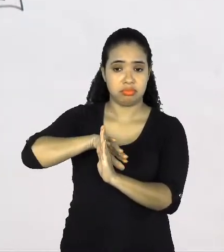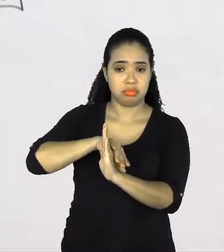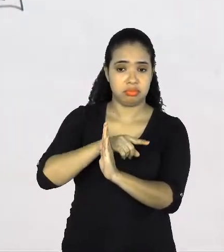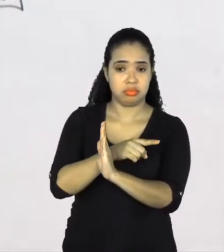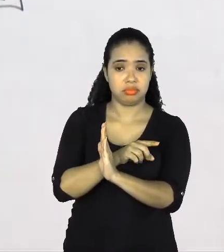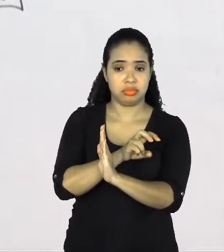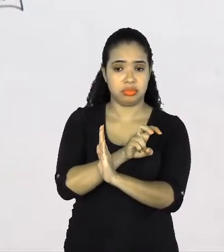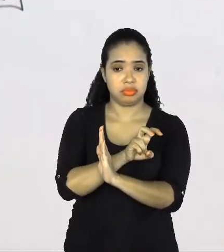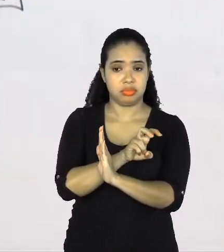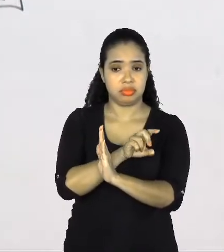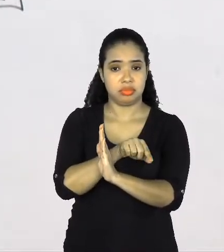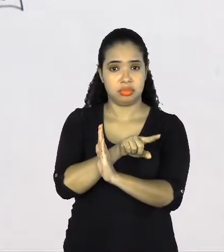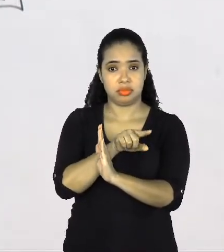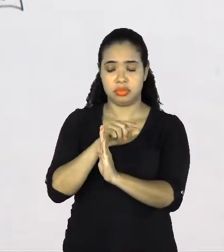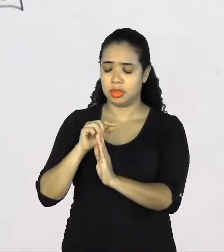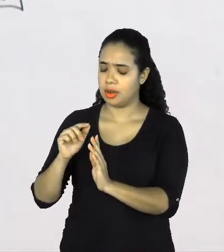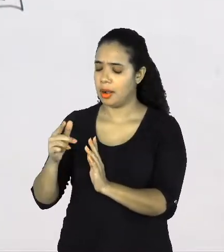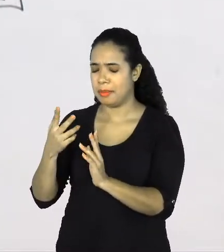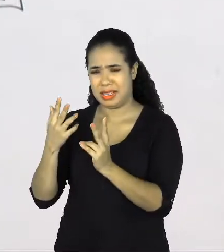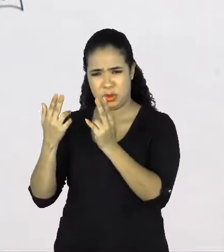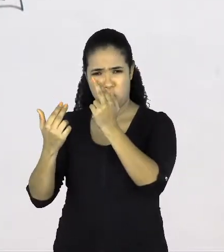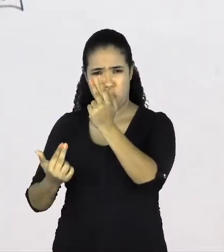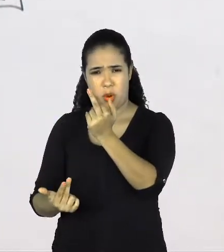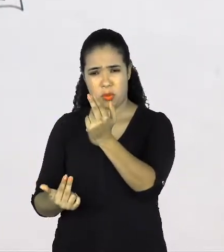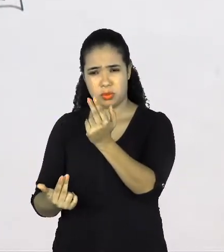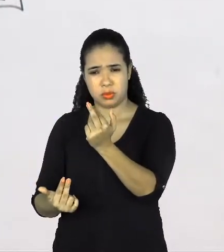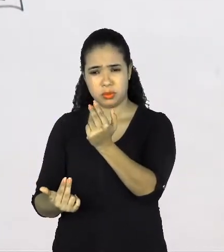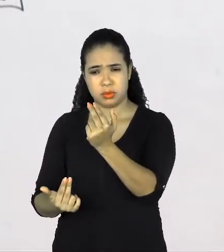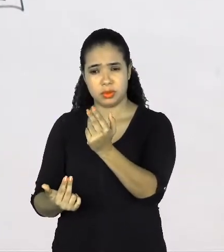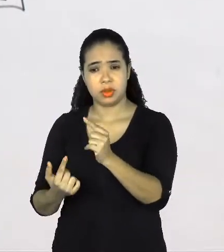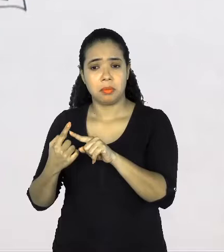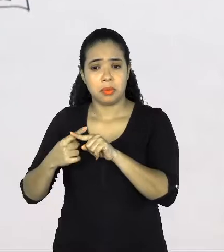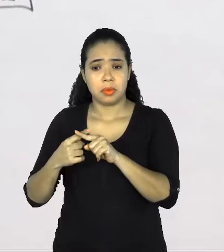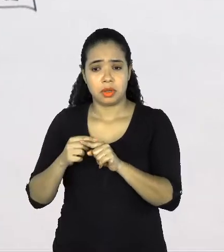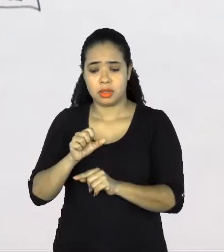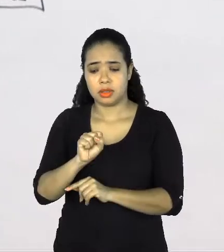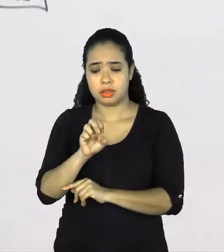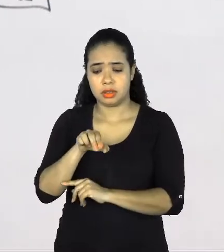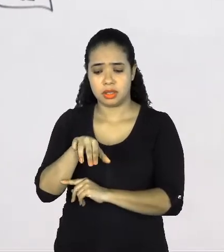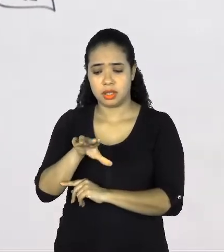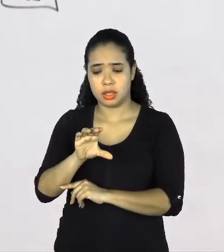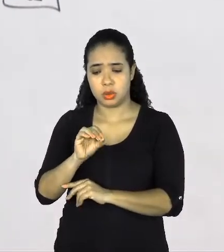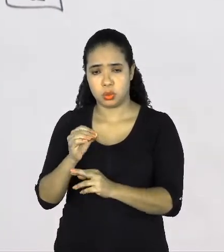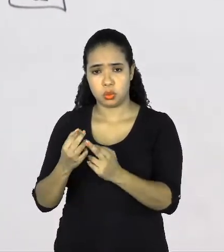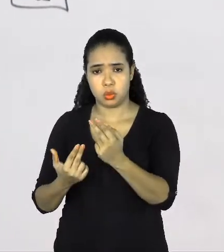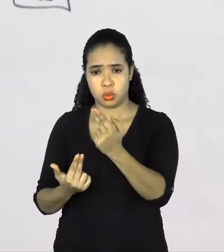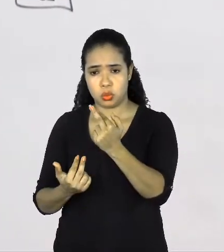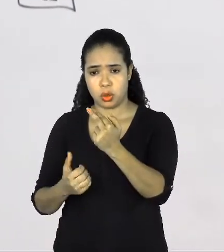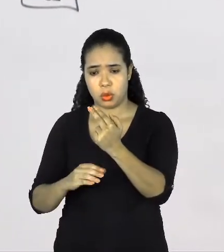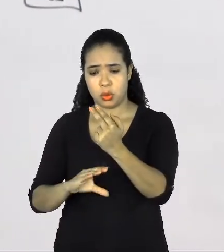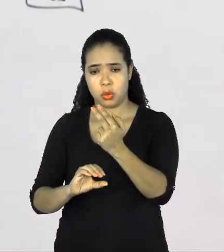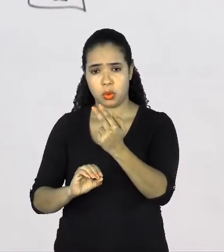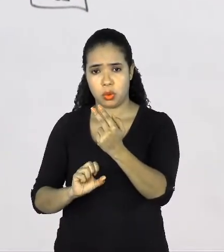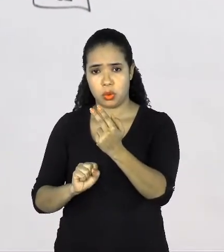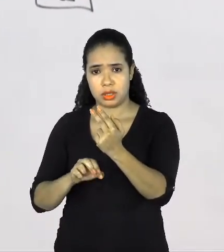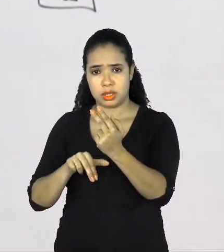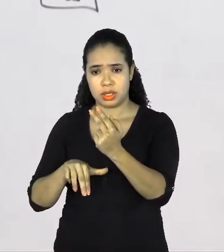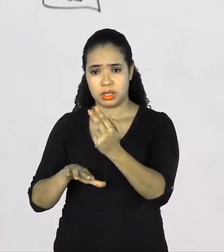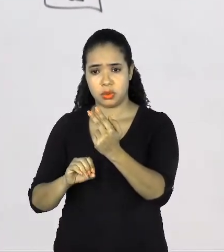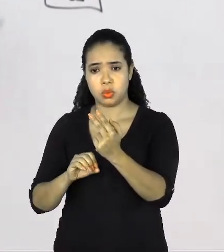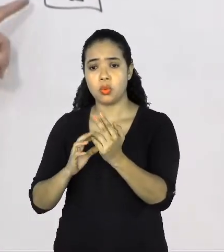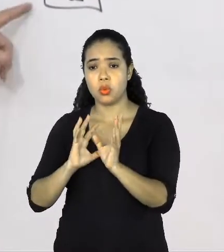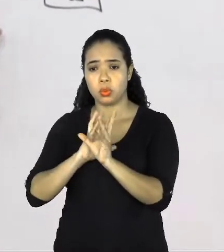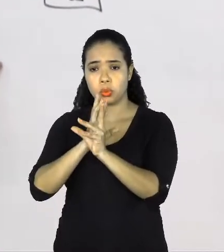que eu sei? O seno de um número com o seu complemento, ou seja, com o que somado a ele vai chegar em